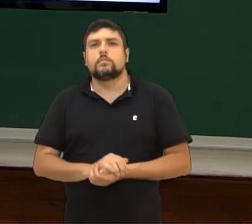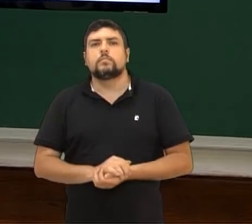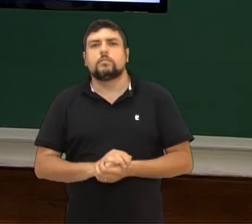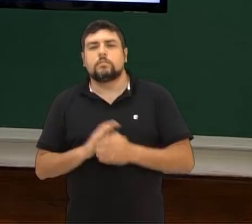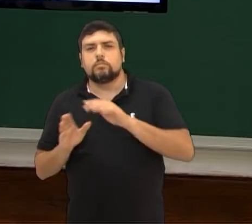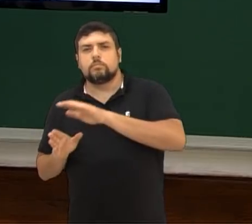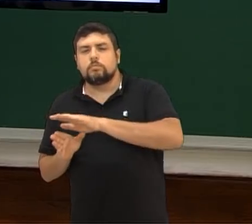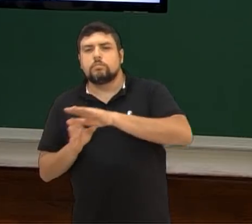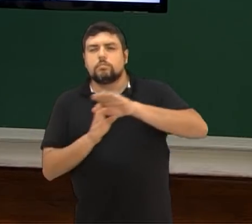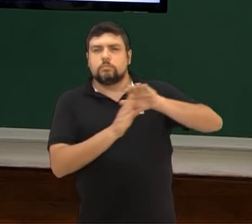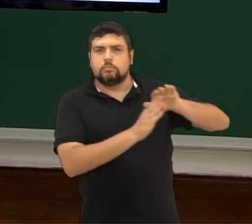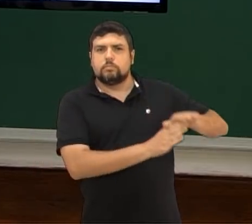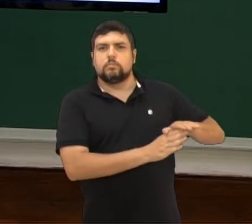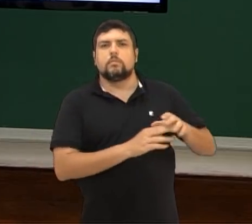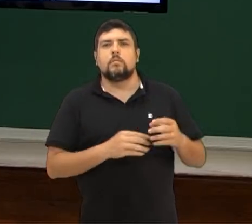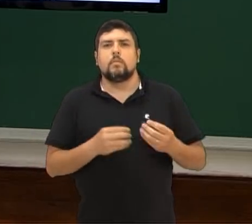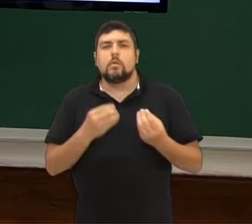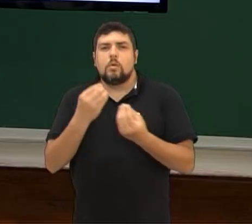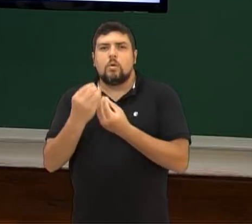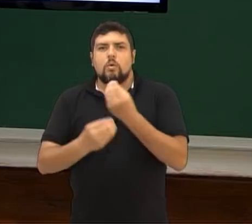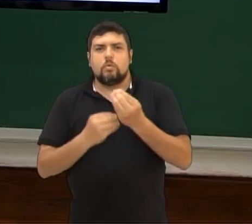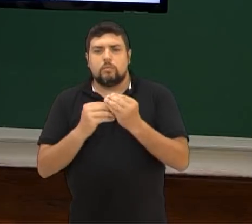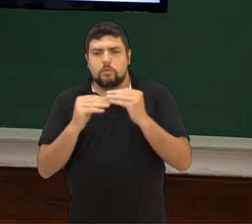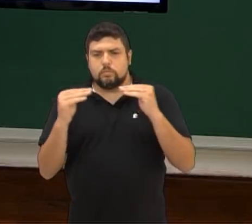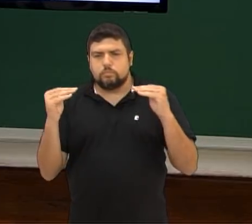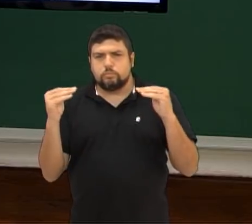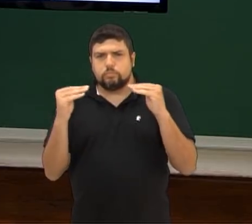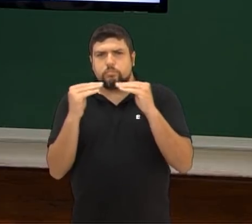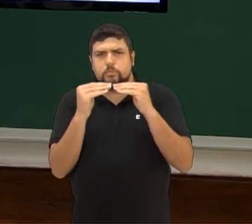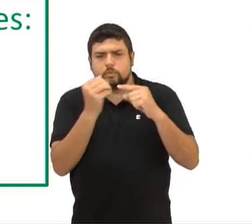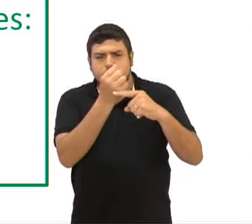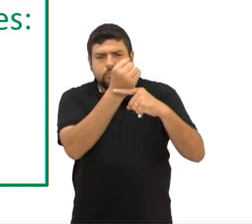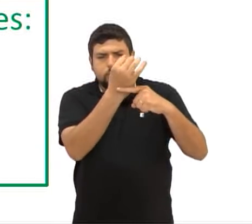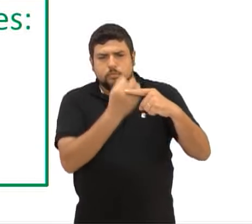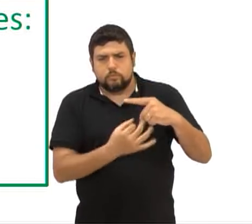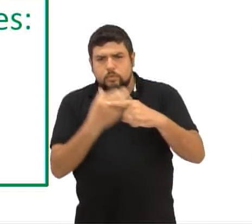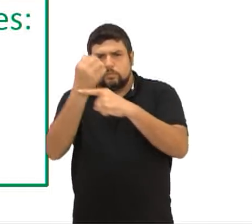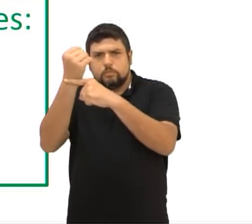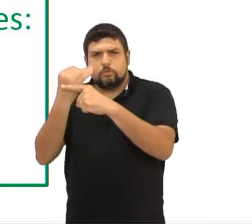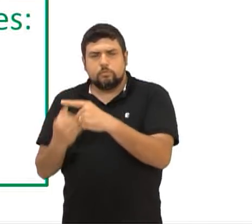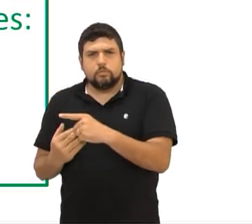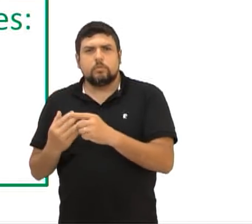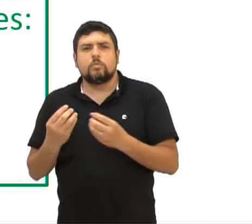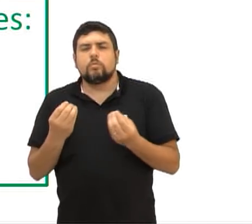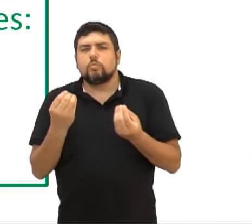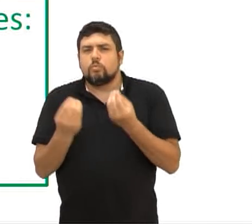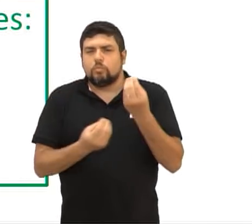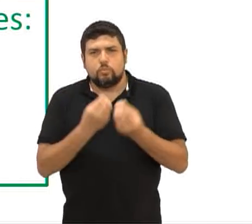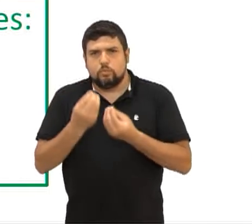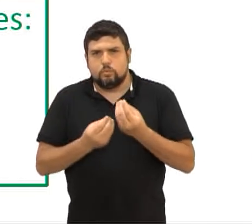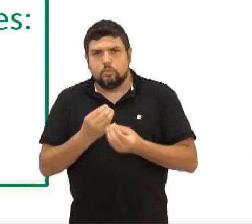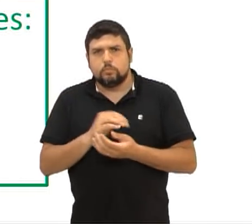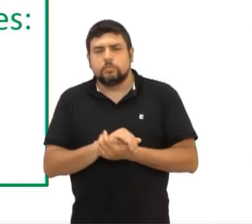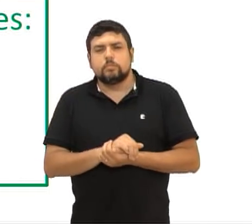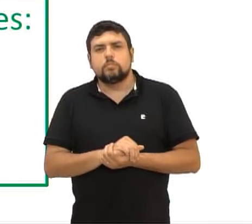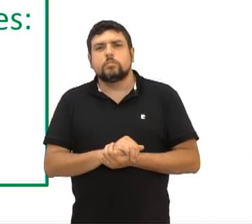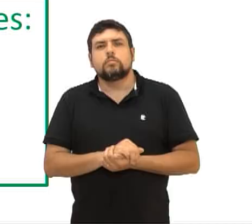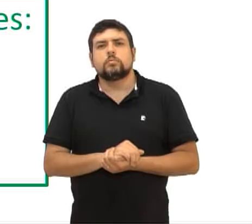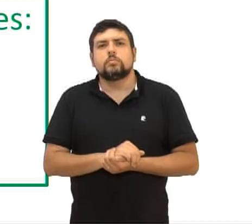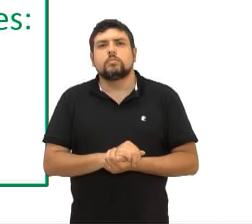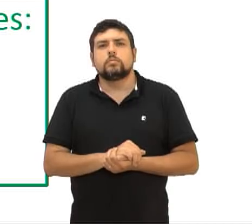isso é por fração equivalente. A fração equivalente, você vai identificar quantas